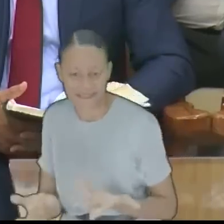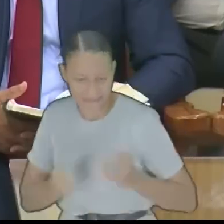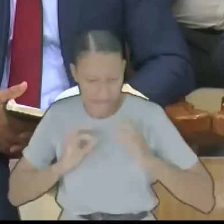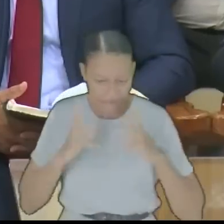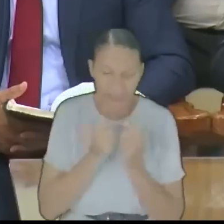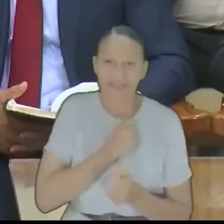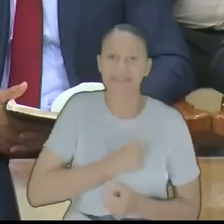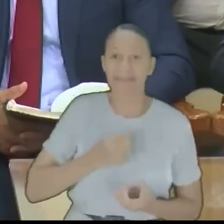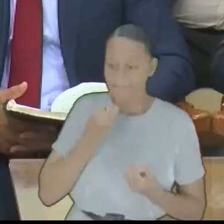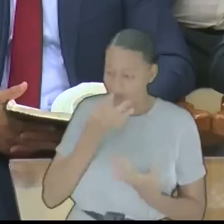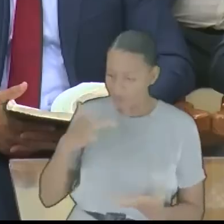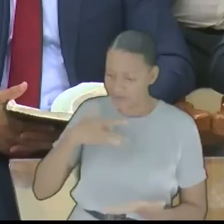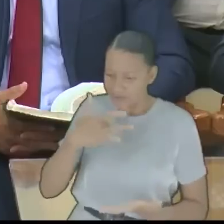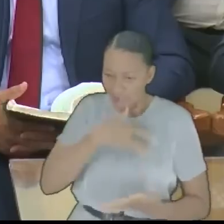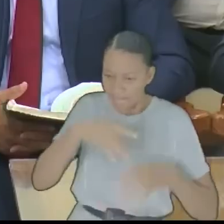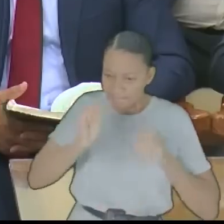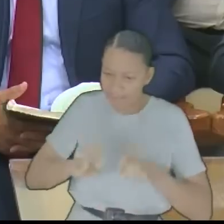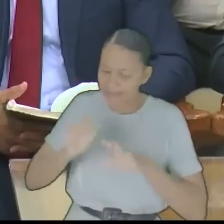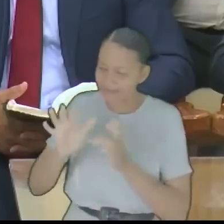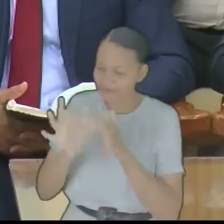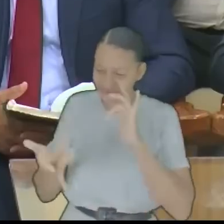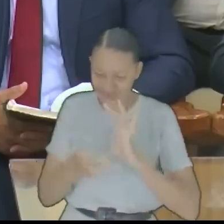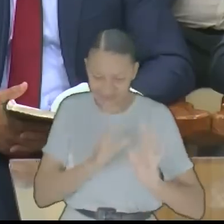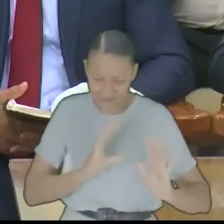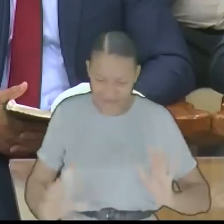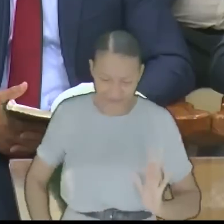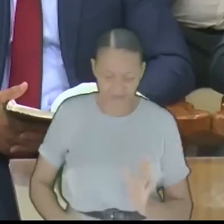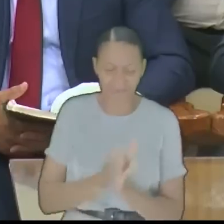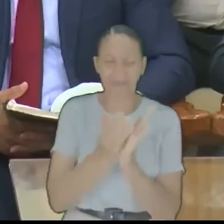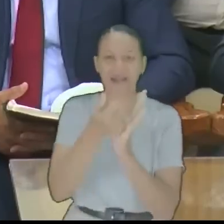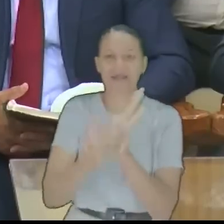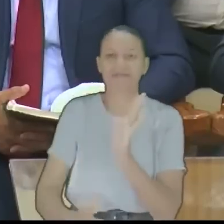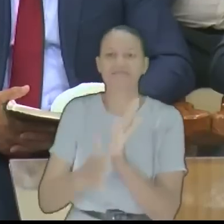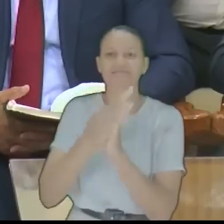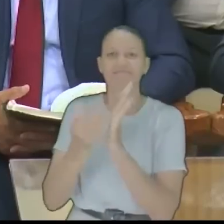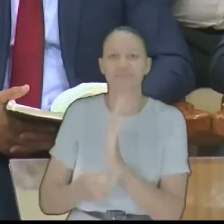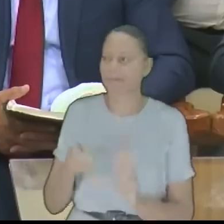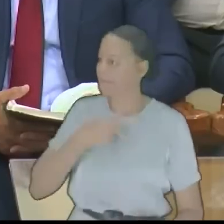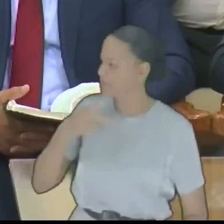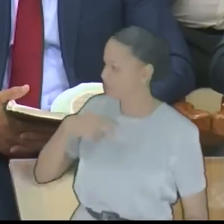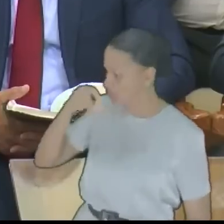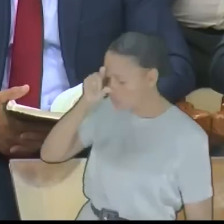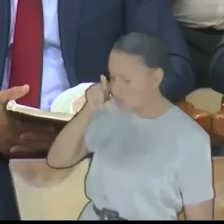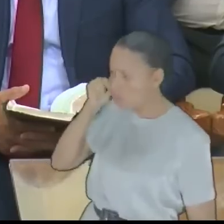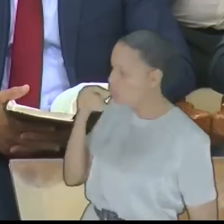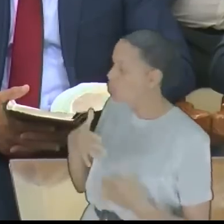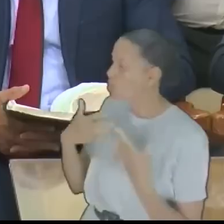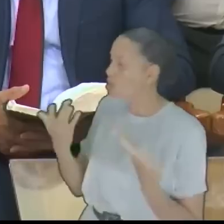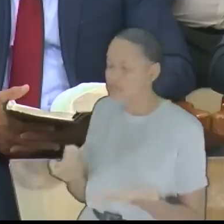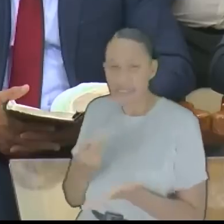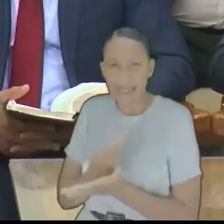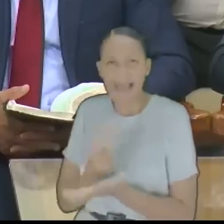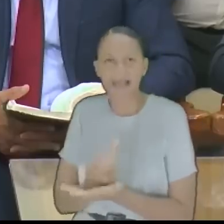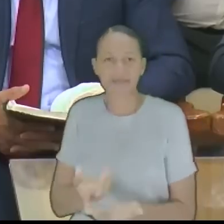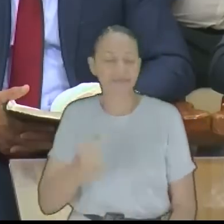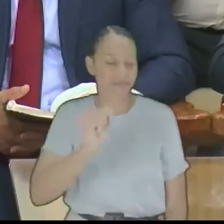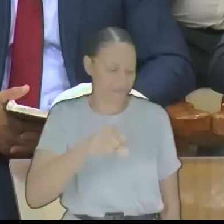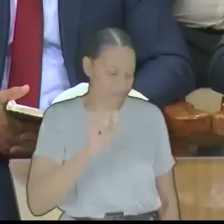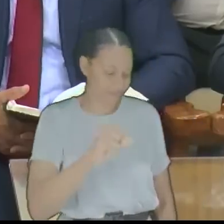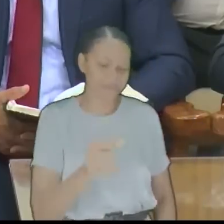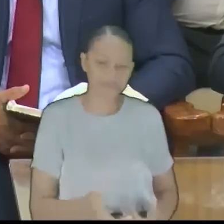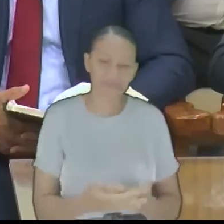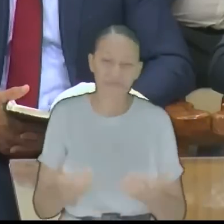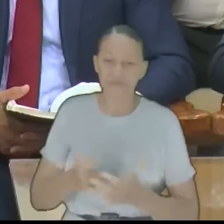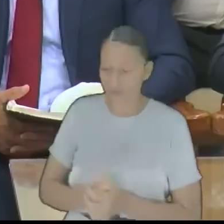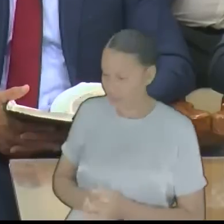de saudável, foi Cristo e o seu santo evangelho. Pastor Isvaldo, e os cristãos erraram? Erraram. E